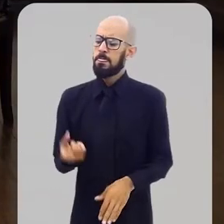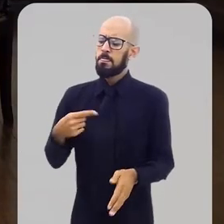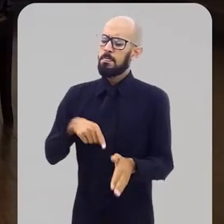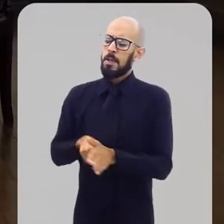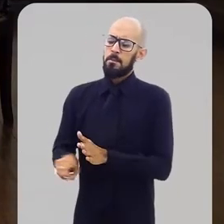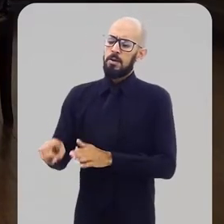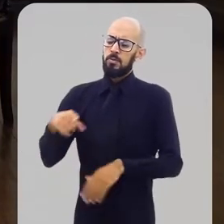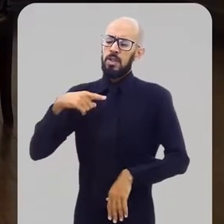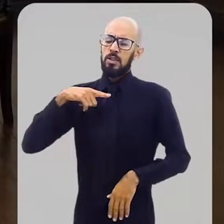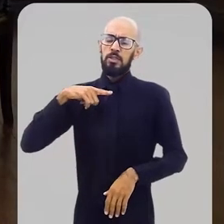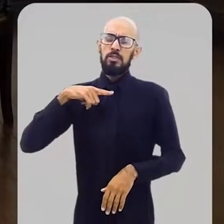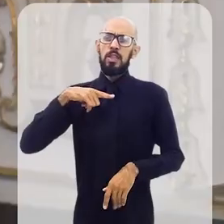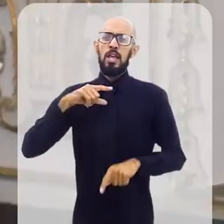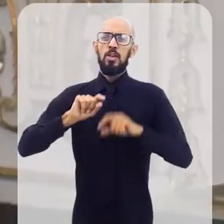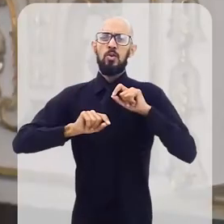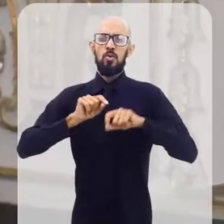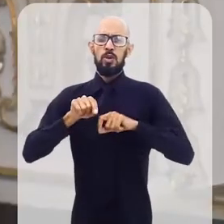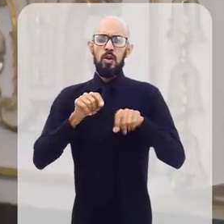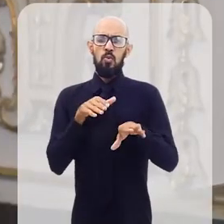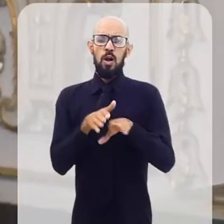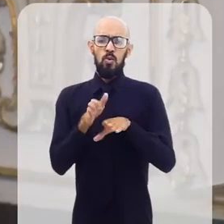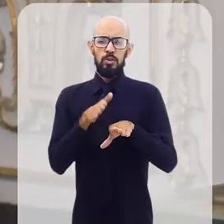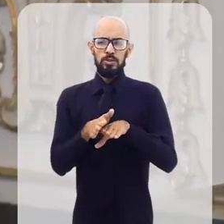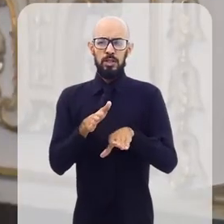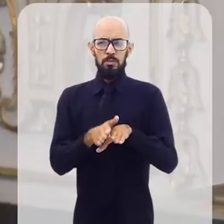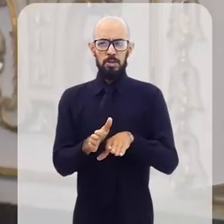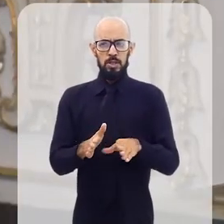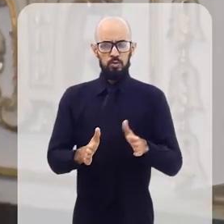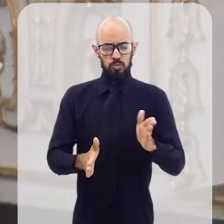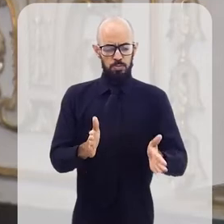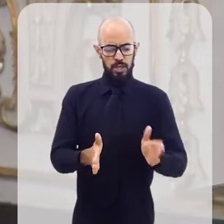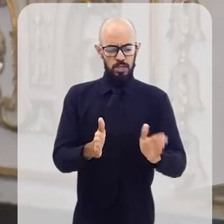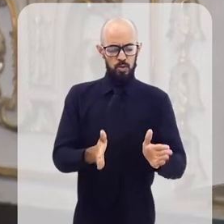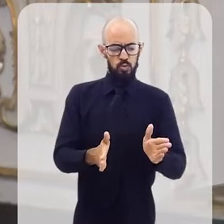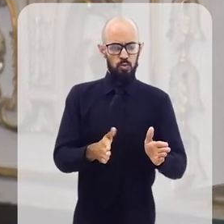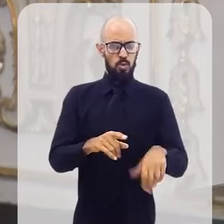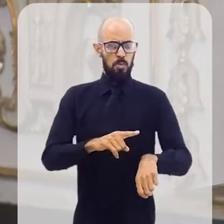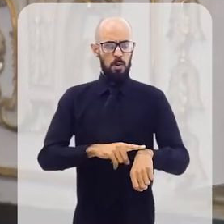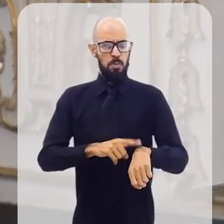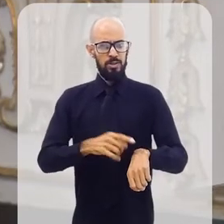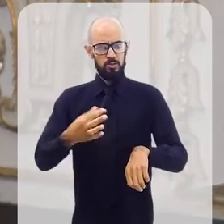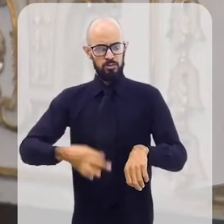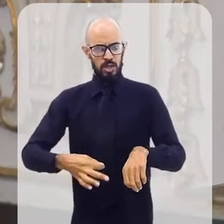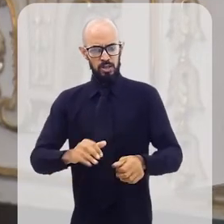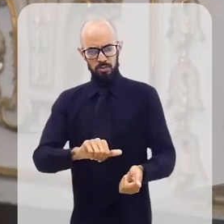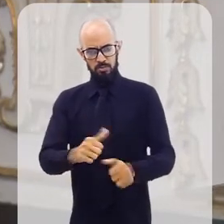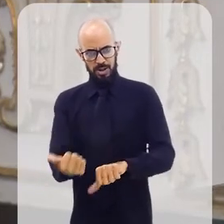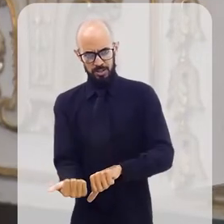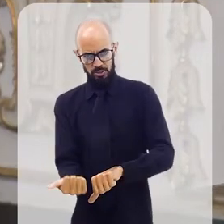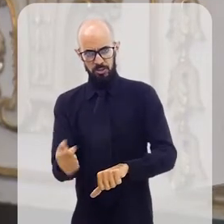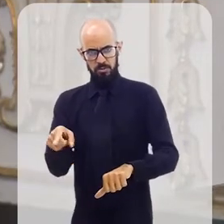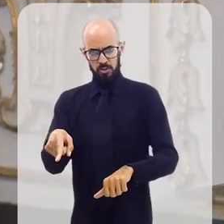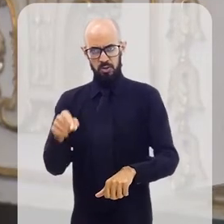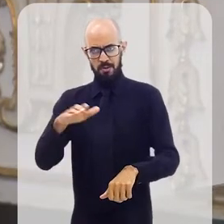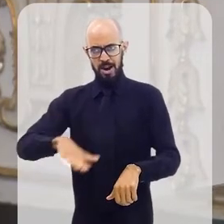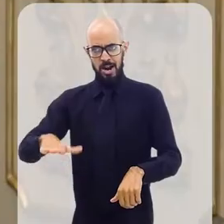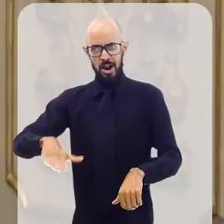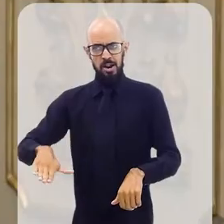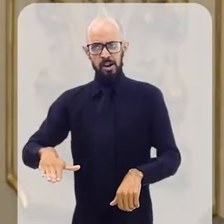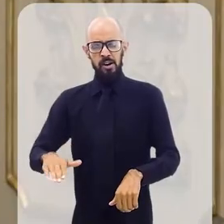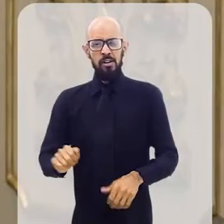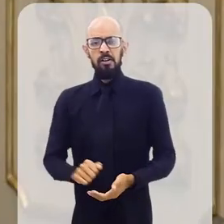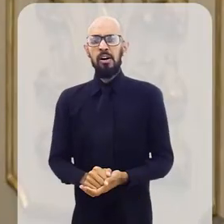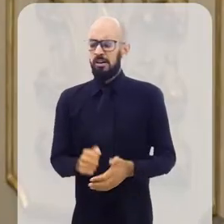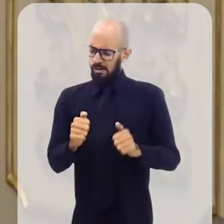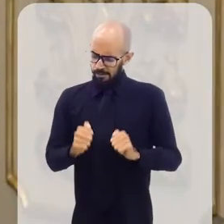existe vocês tenham aconselhamento de um período para criança seja batizada é aquela seja